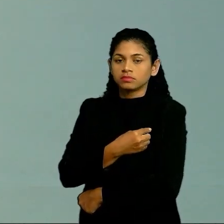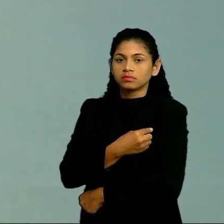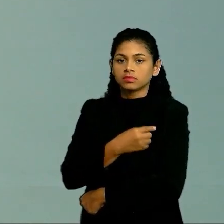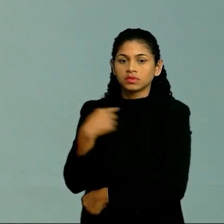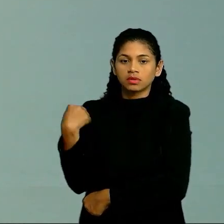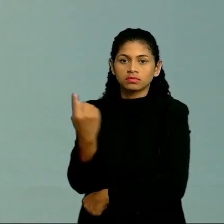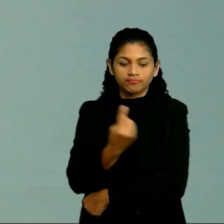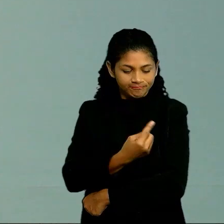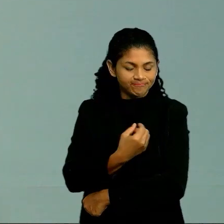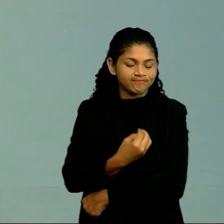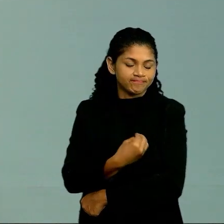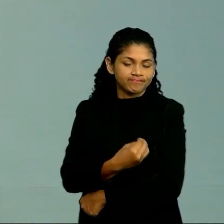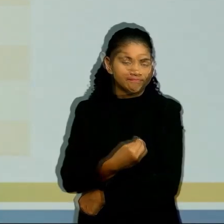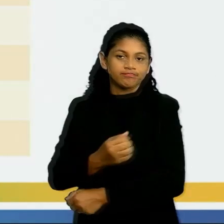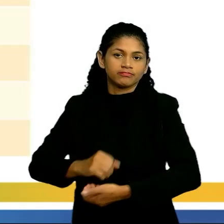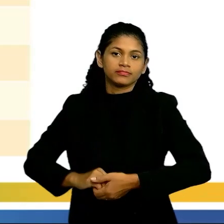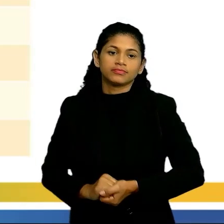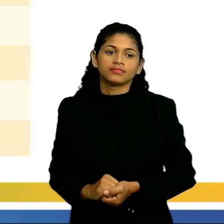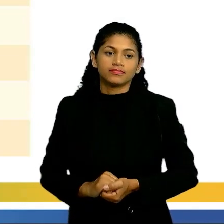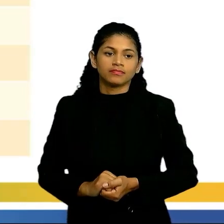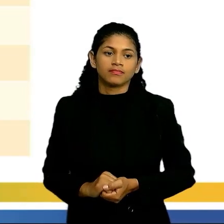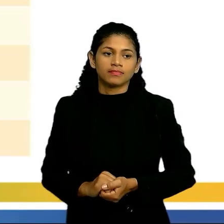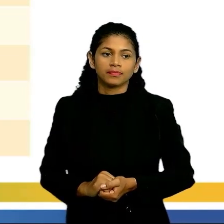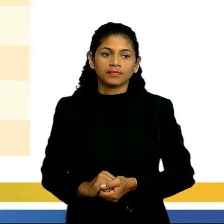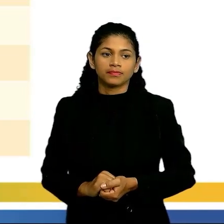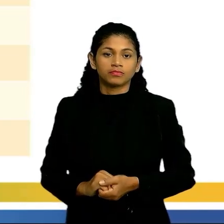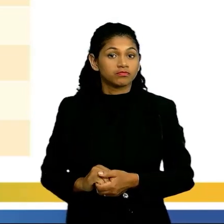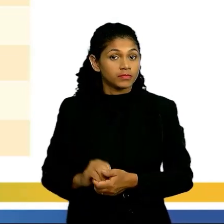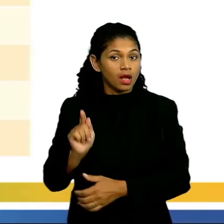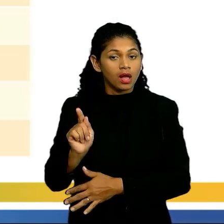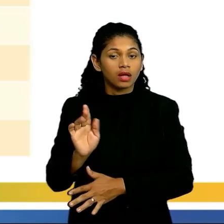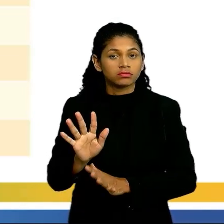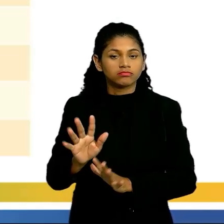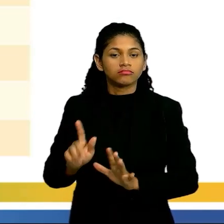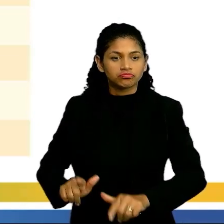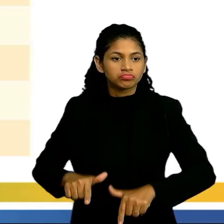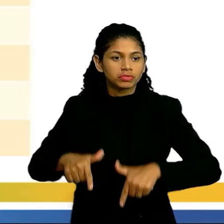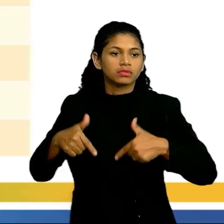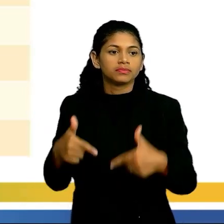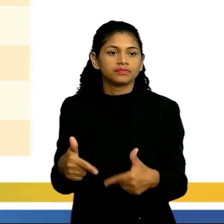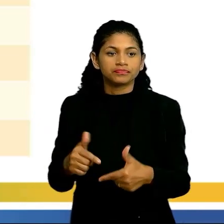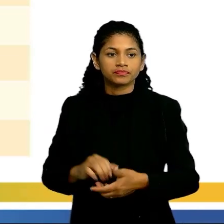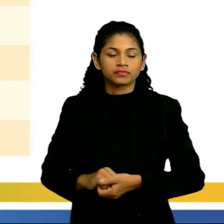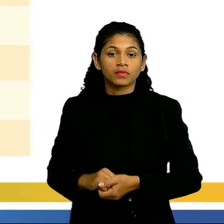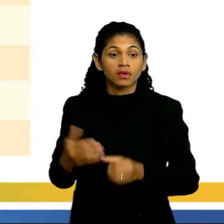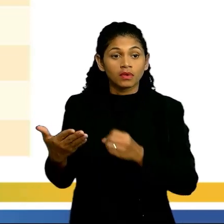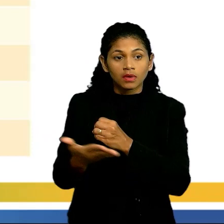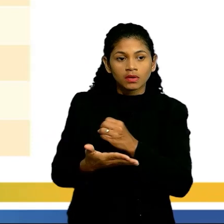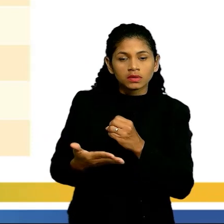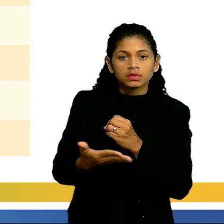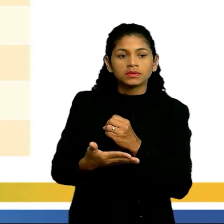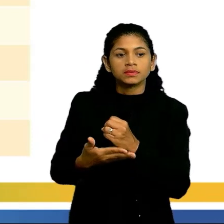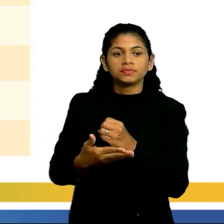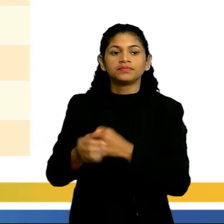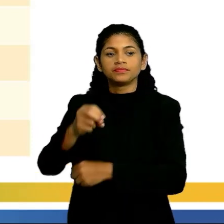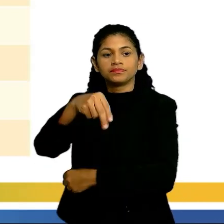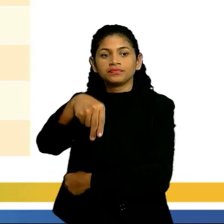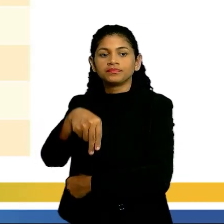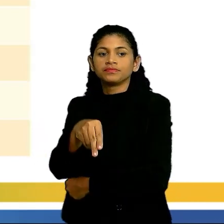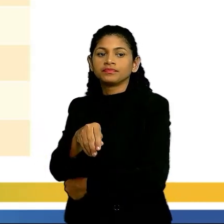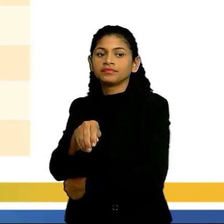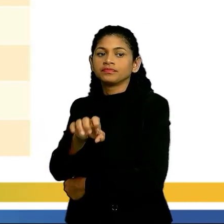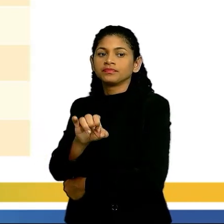que ele defende. Bom, então, segundo Nietzsche, os elementos apolíneos